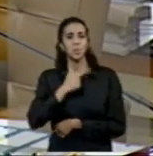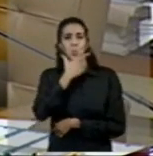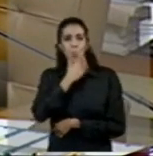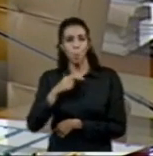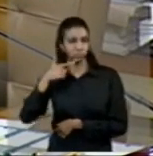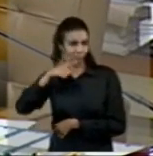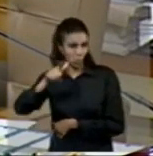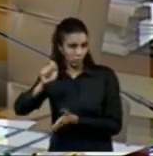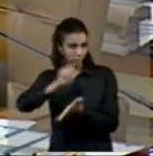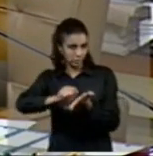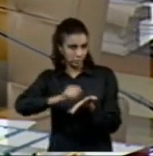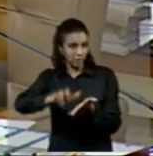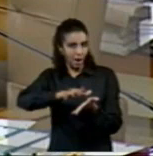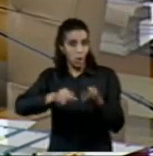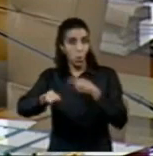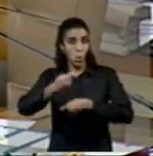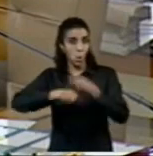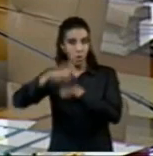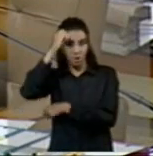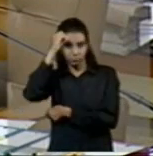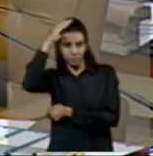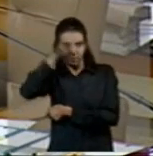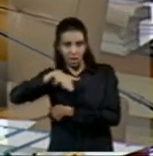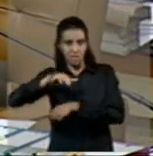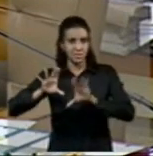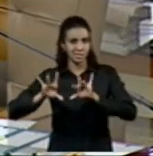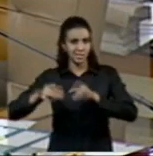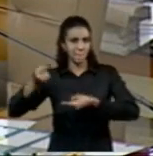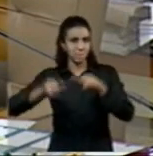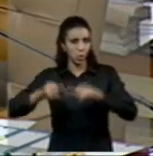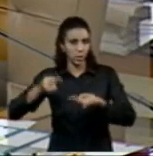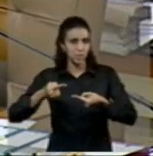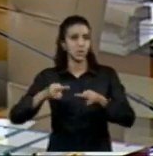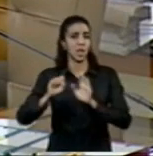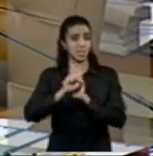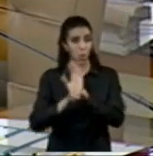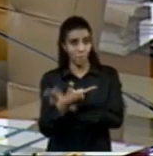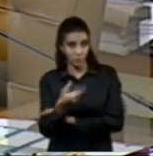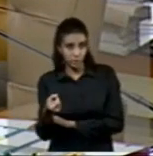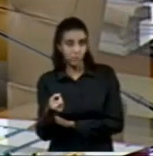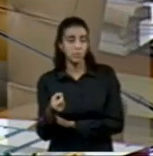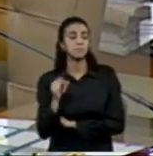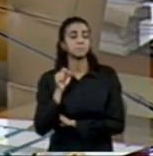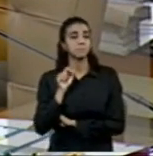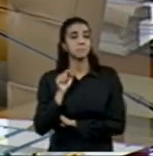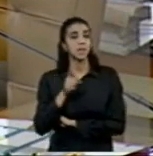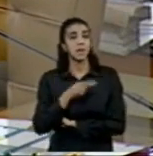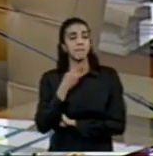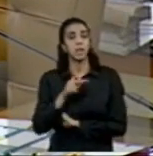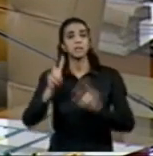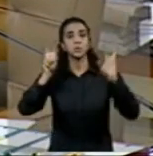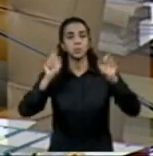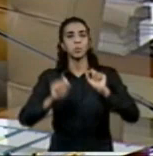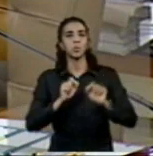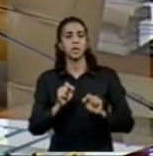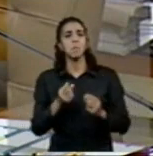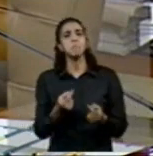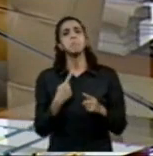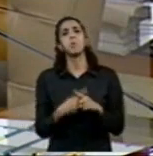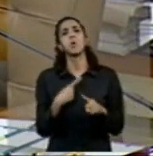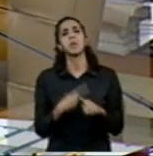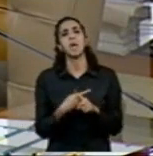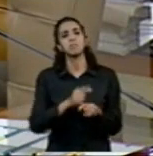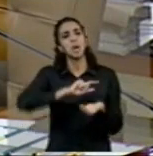Schumpeter, economista e um dos mais destacados cientistas políticos do século XX, quanto ao impulso que mantém o capitalismo